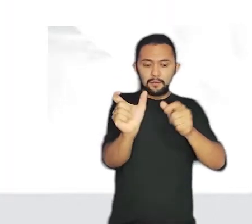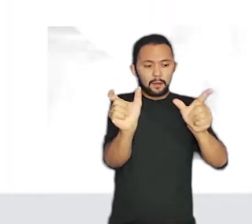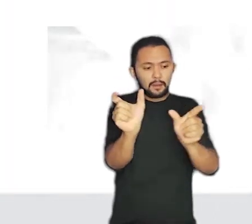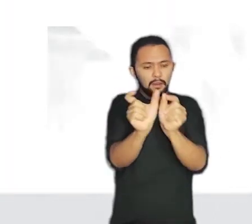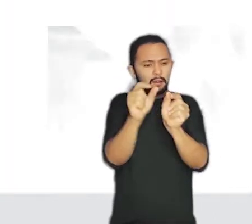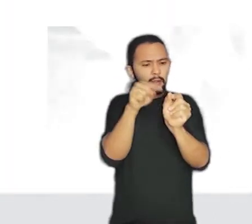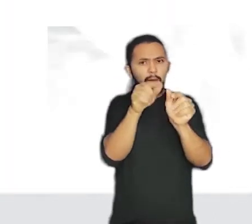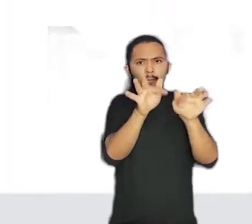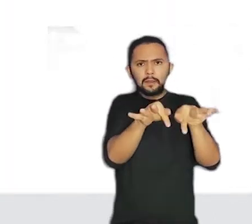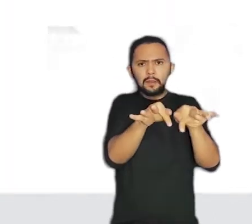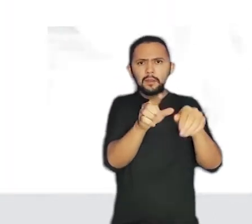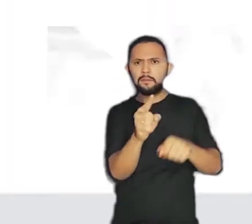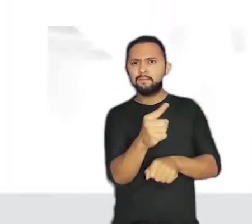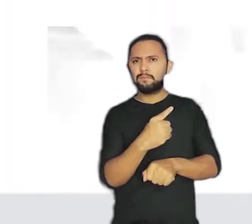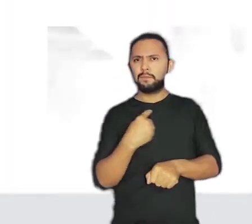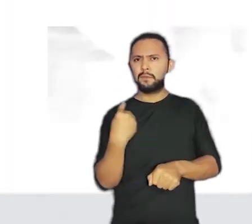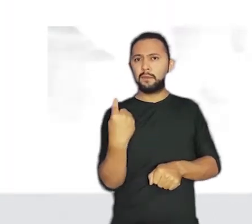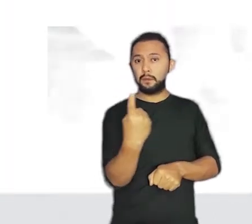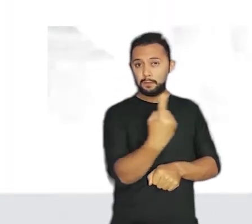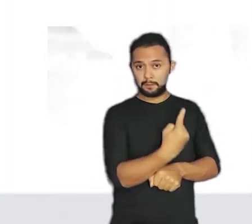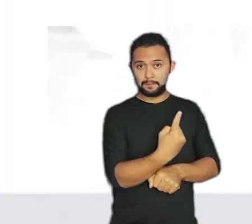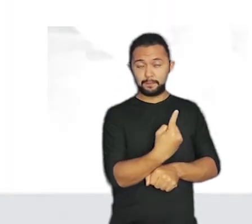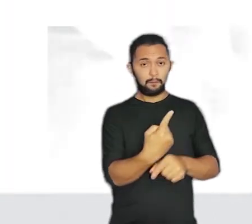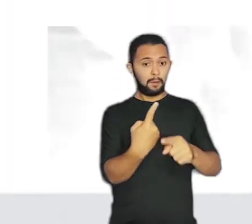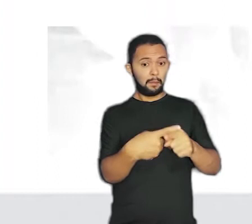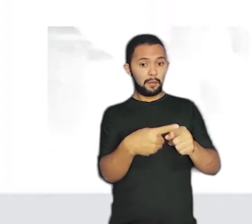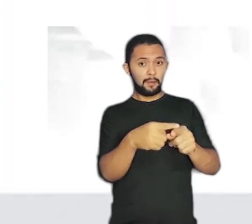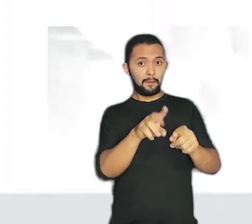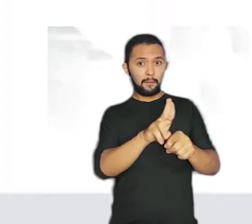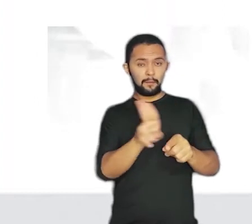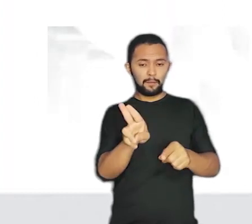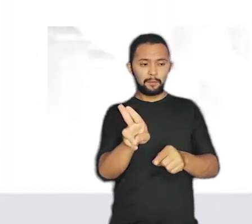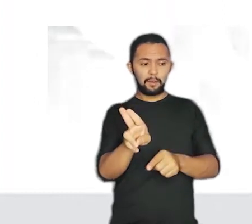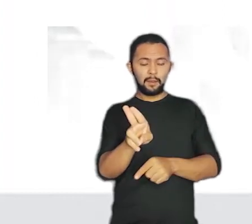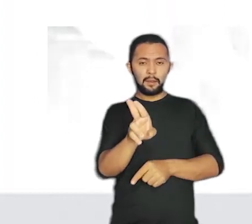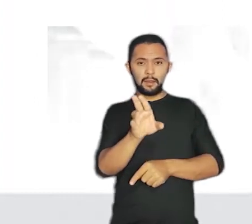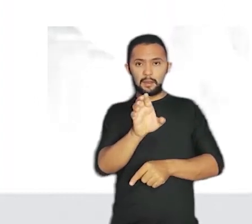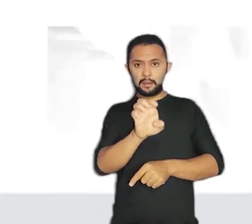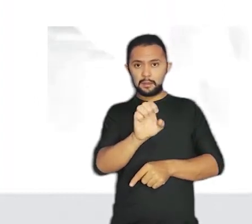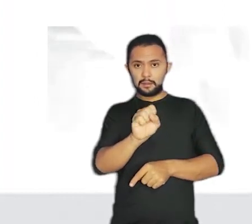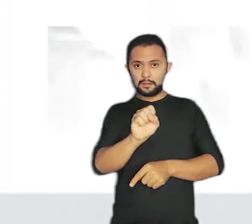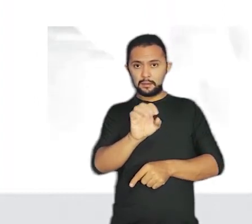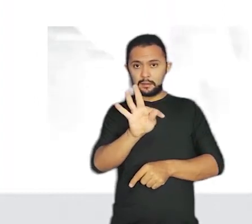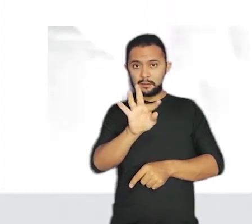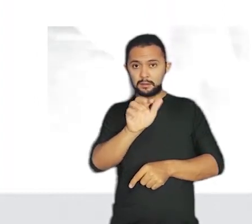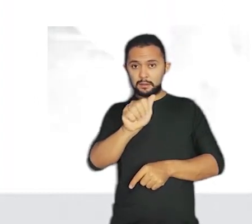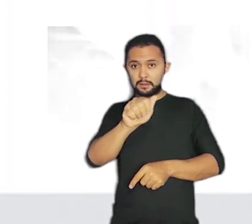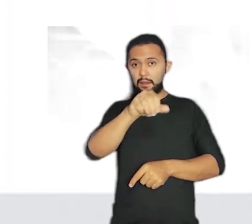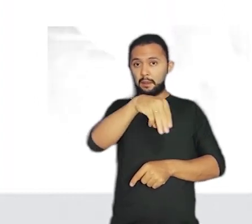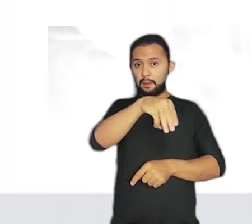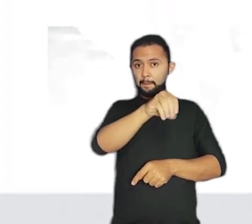nós estamos, tá? É como se o nós estivesse ali, só que ele não foi escrito, tá? Então é